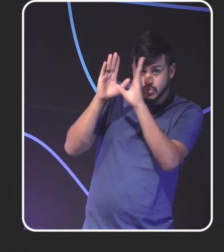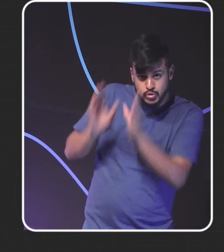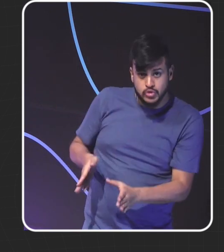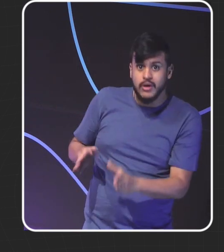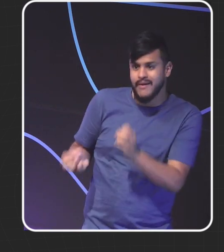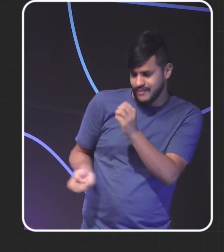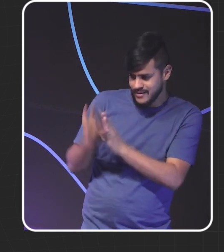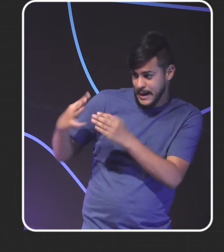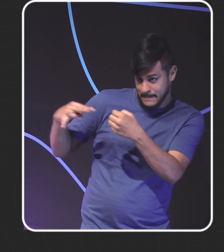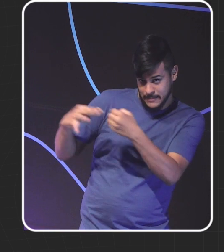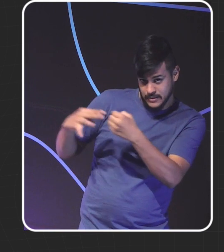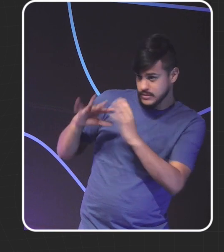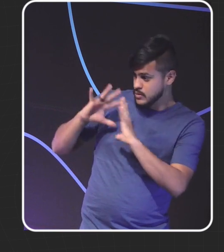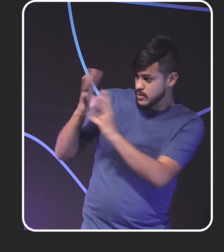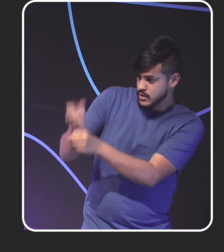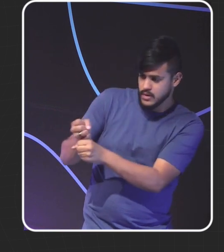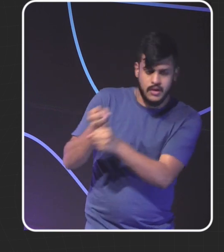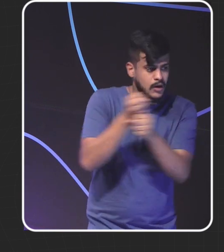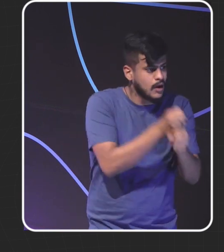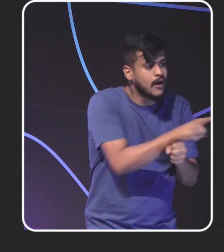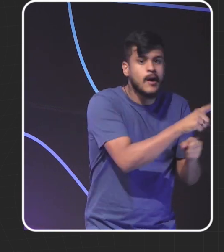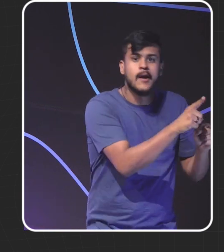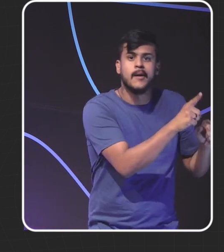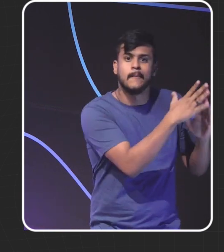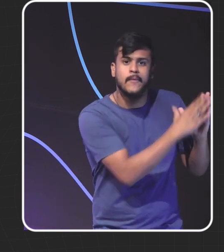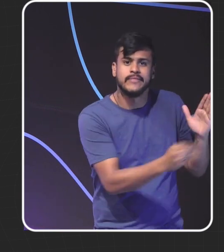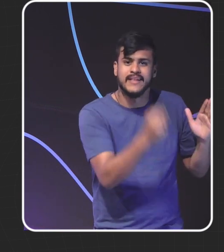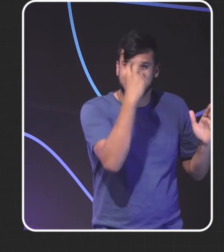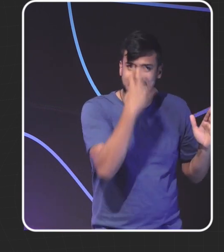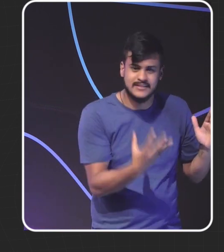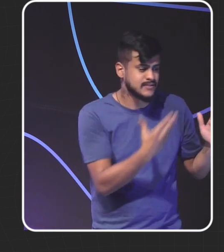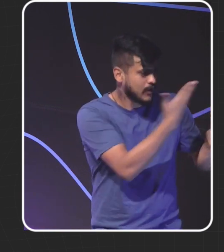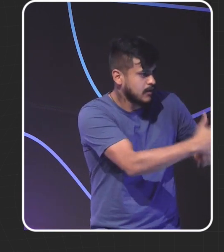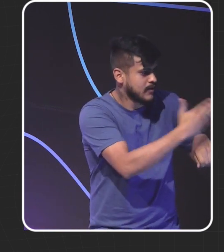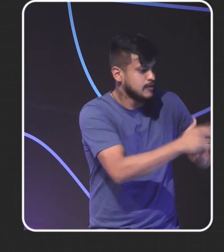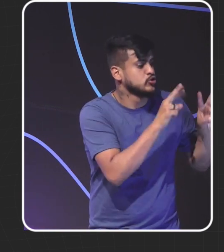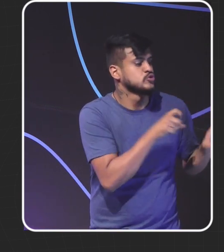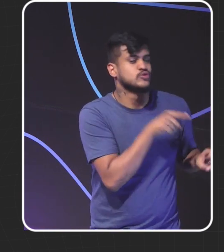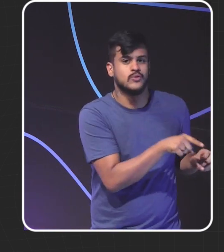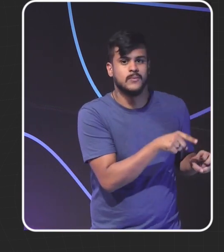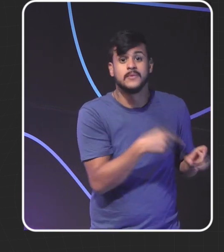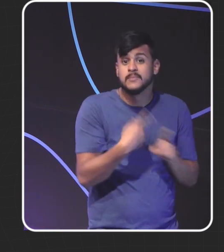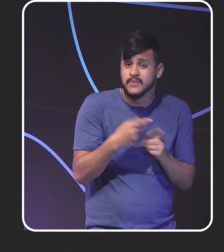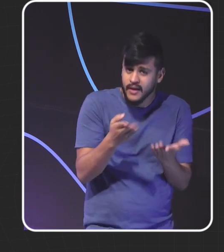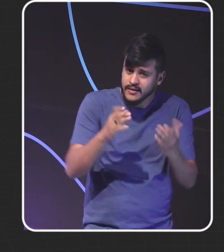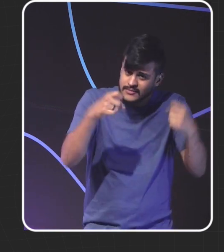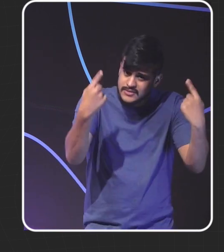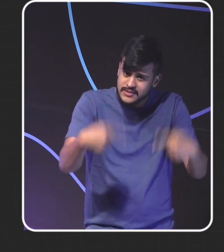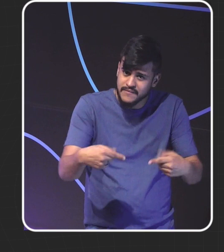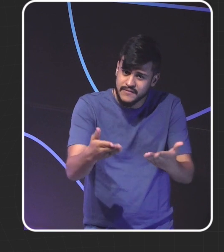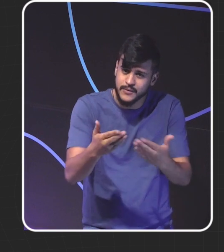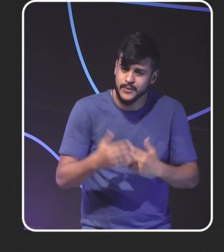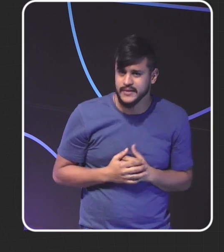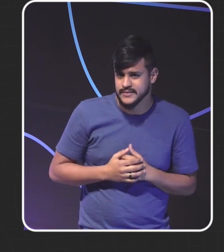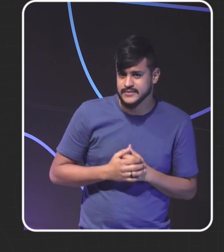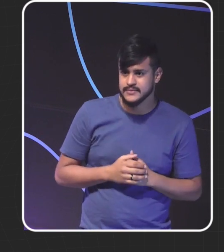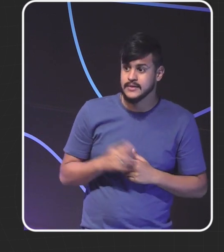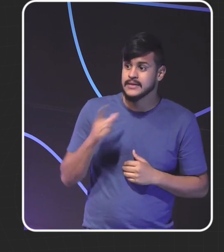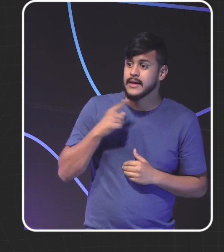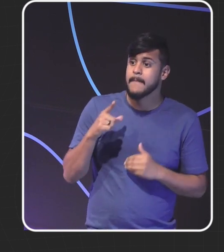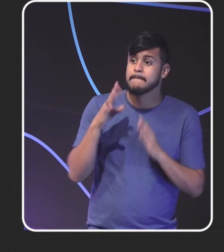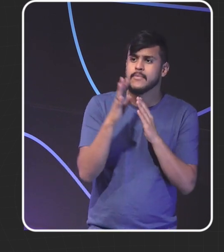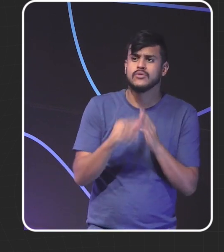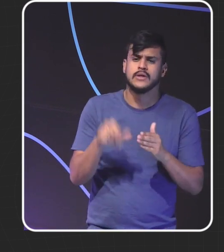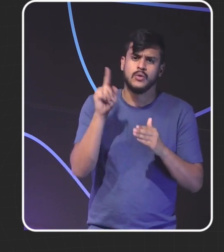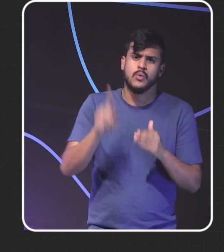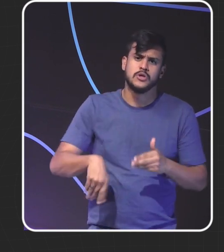base de dados e aí você treina um modelo que ele vai ser bom especificamente para isso. Porque esse é o desafio que a gente tem desses modelos que são mais gerais, né?